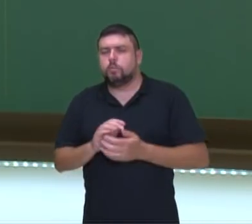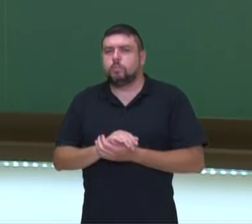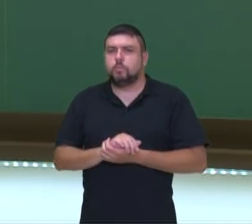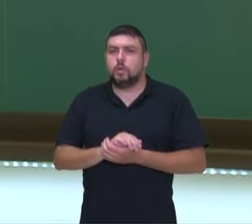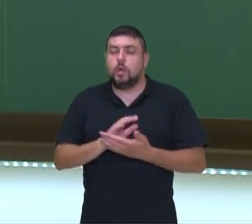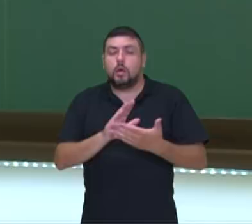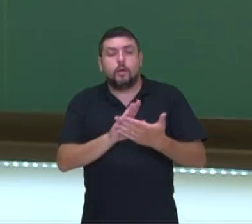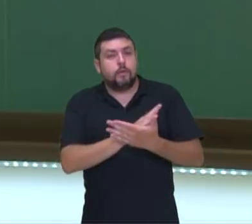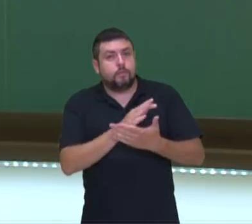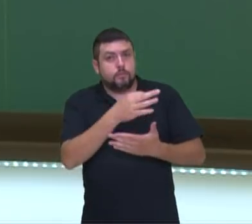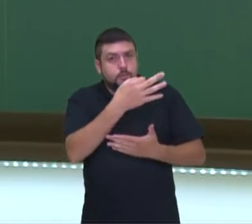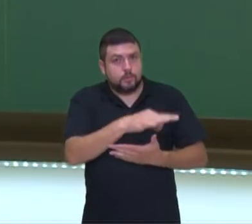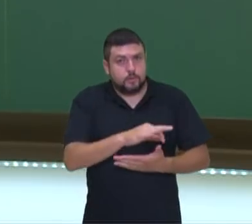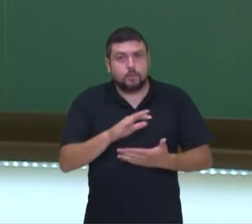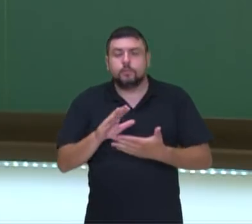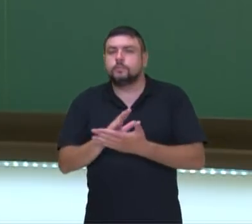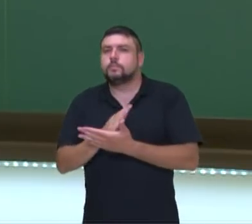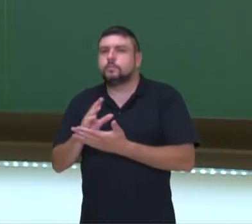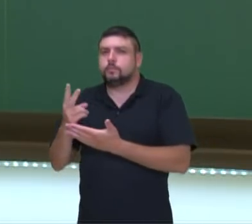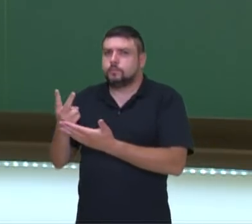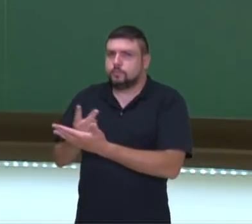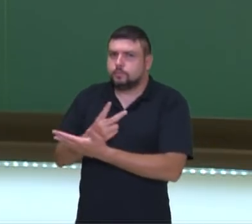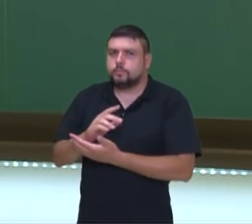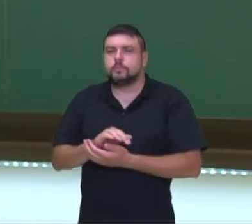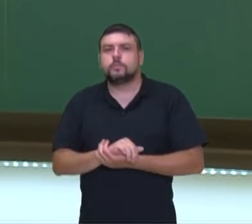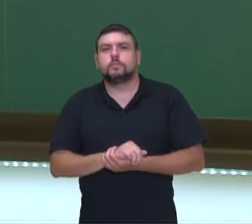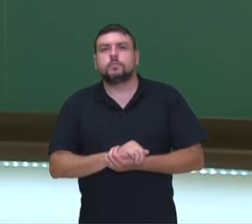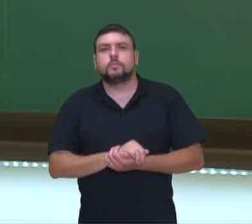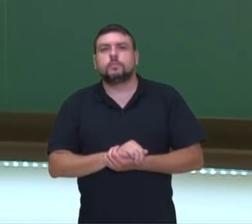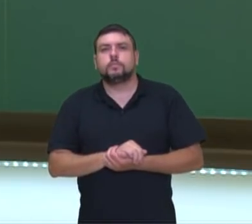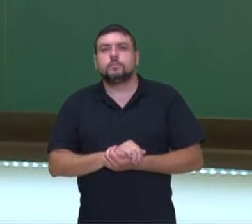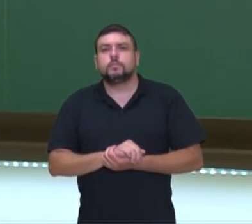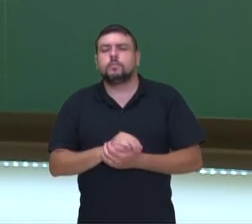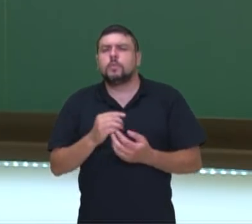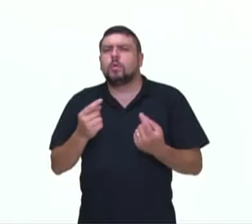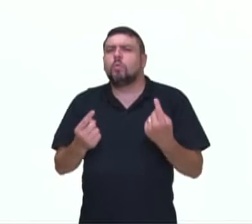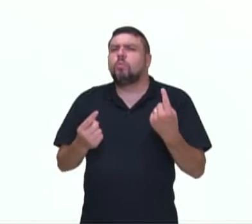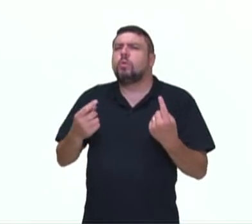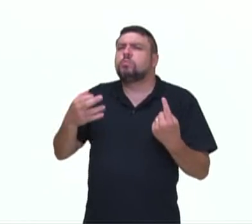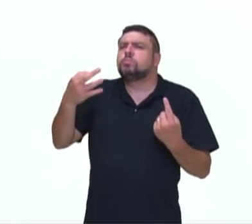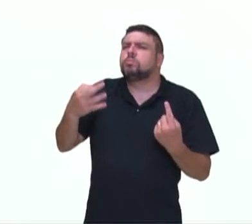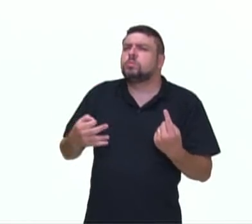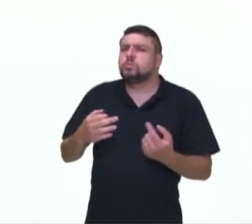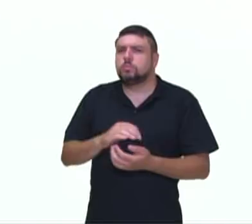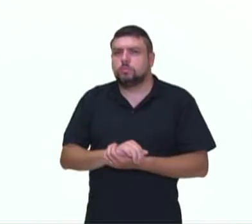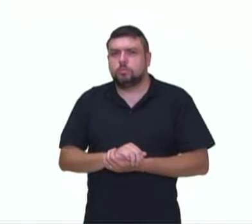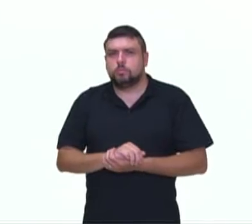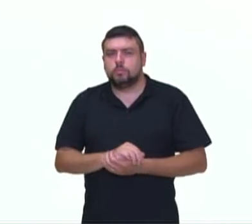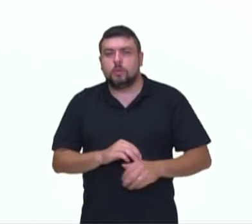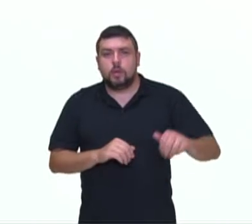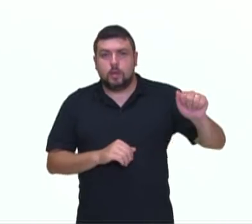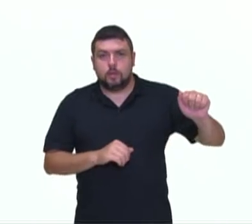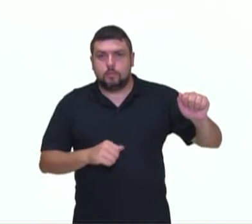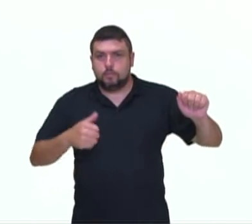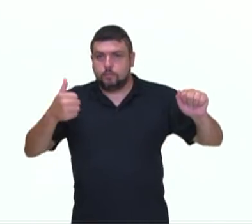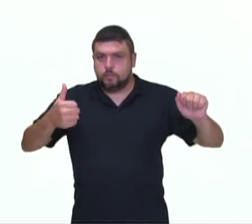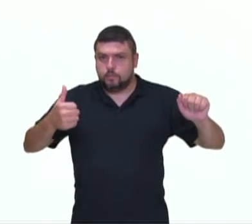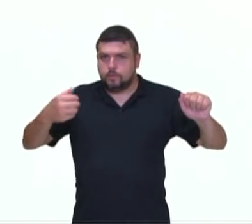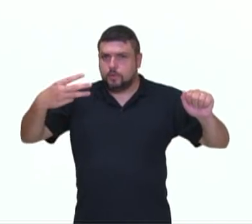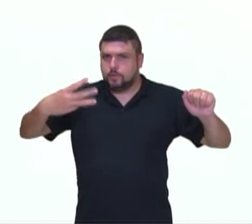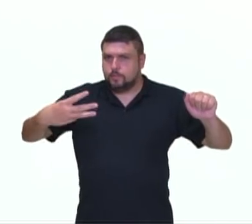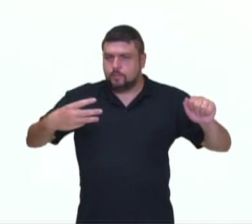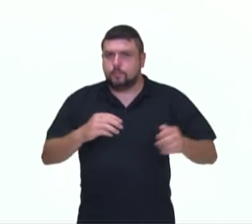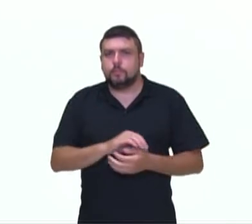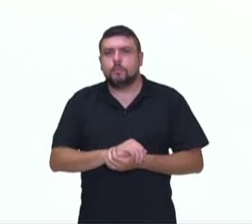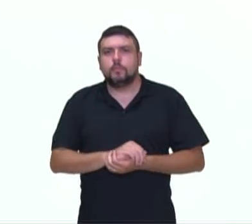certas, outras estão erradas. Então vamos lá. Quais são as corretas? Alternativa A, 1 e 3.